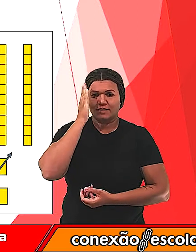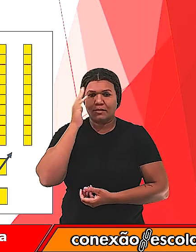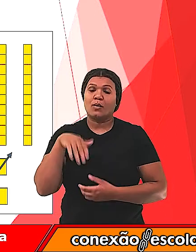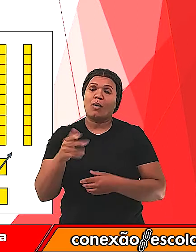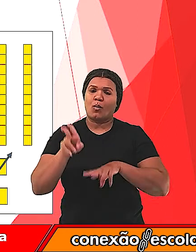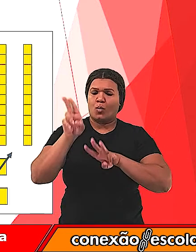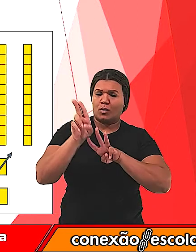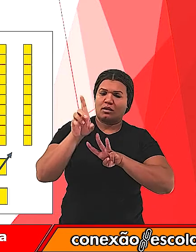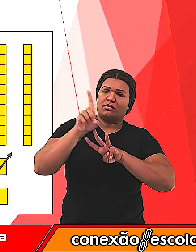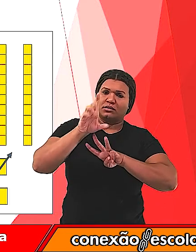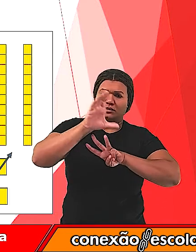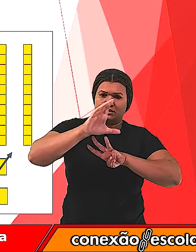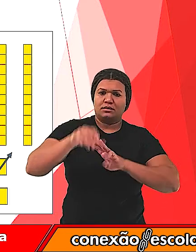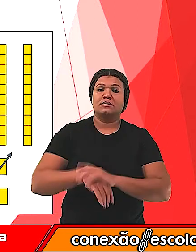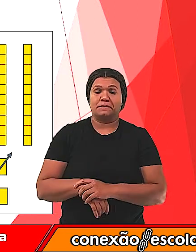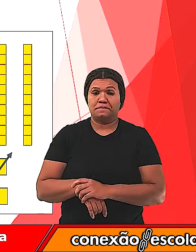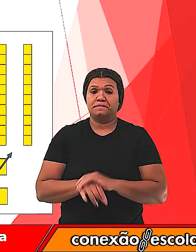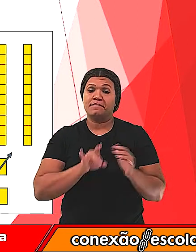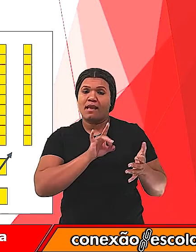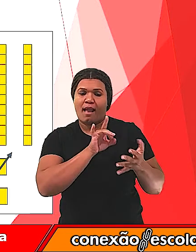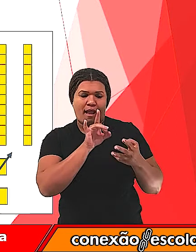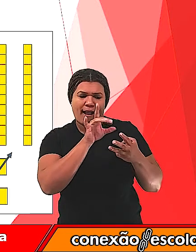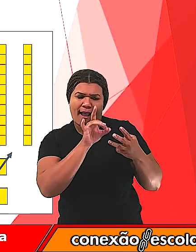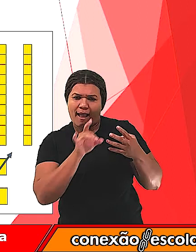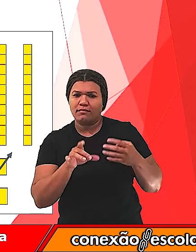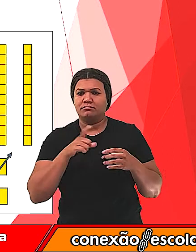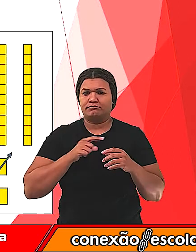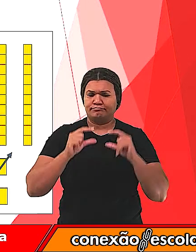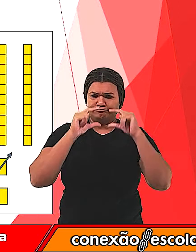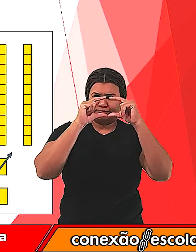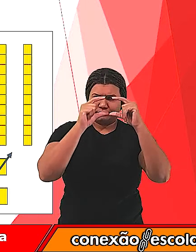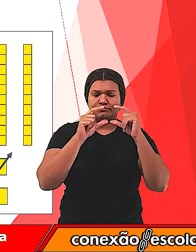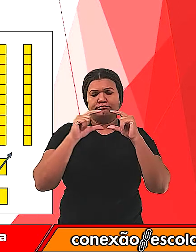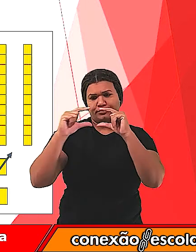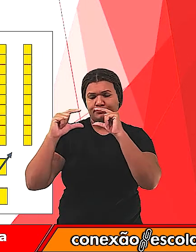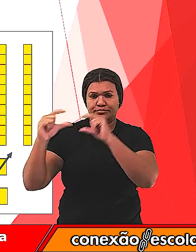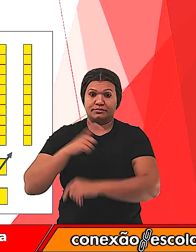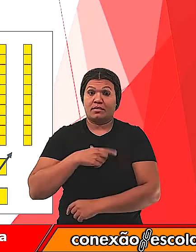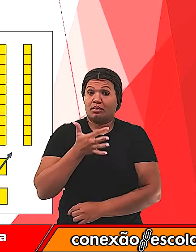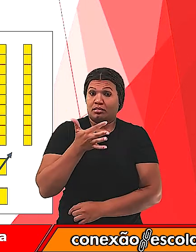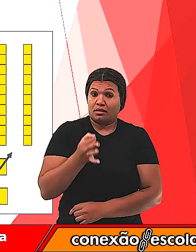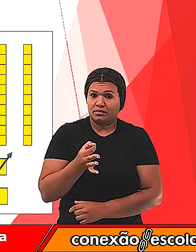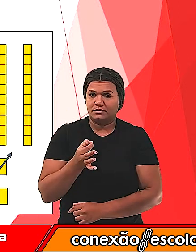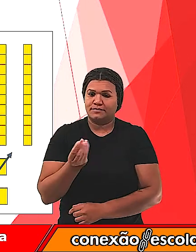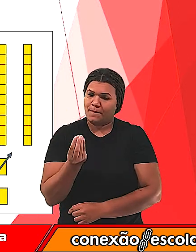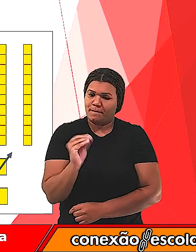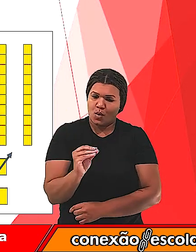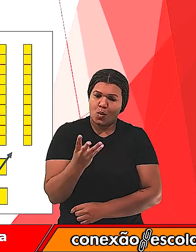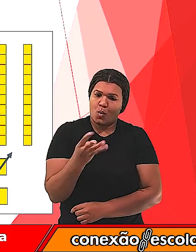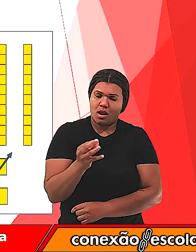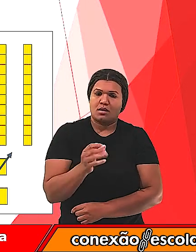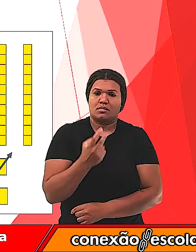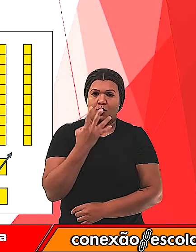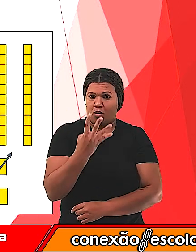e centenas, certo? Cada barrinha dessa contém 10. Então, nós colocamos para ter 40, 4